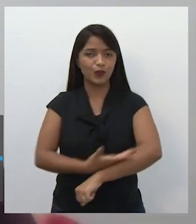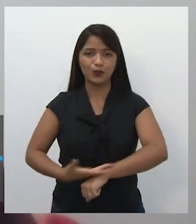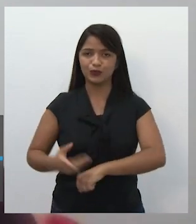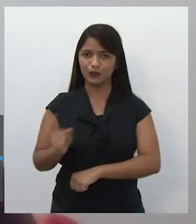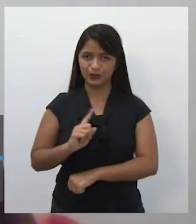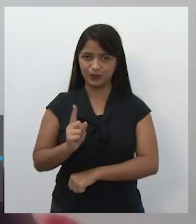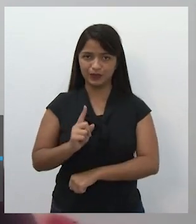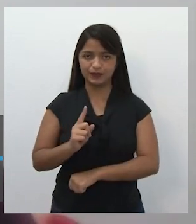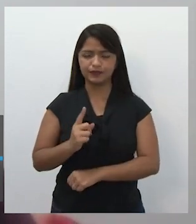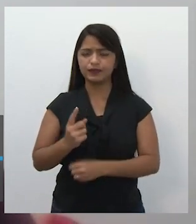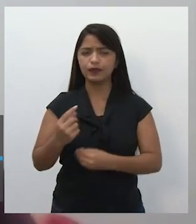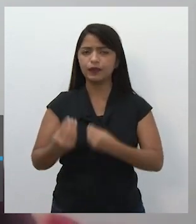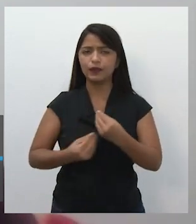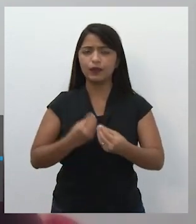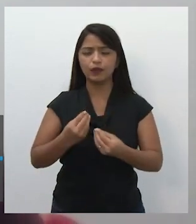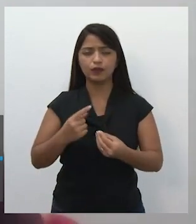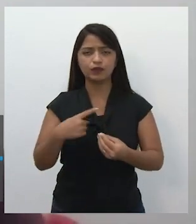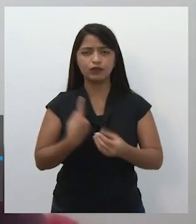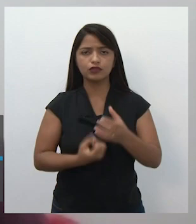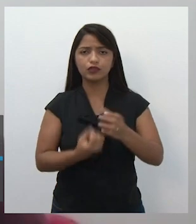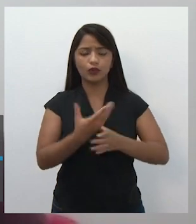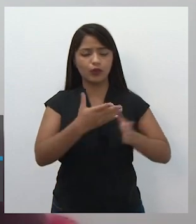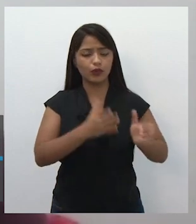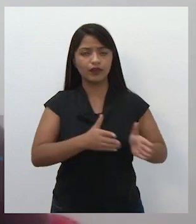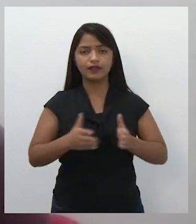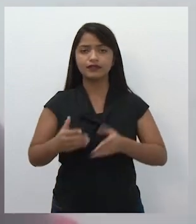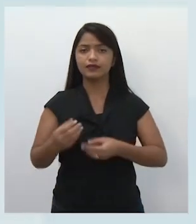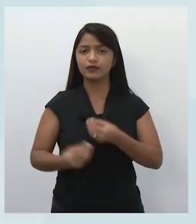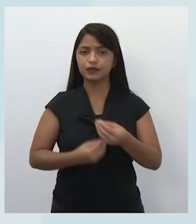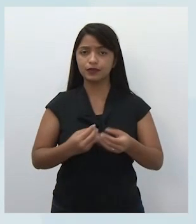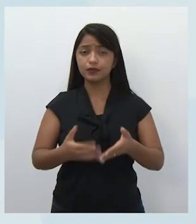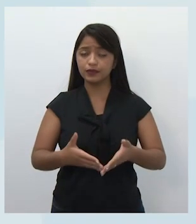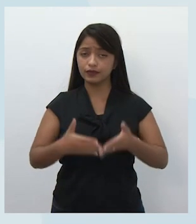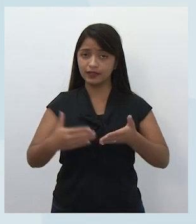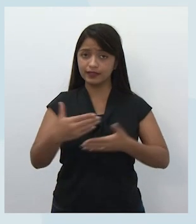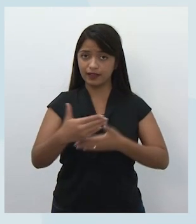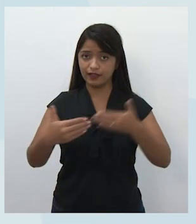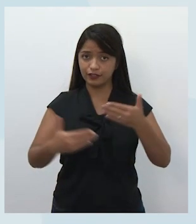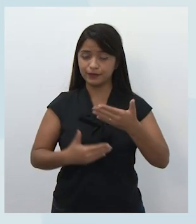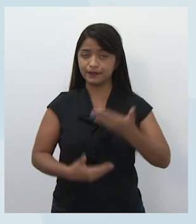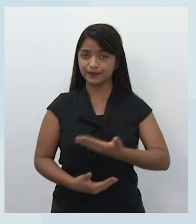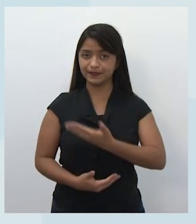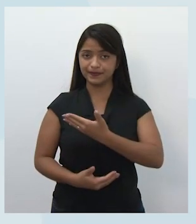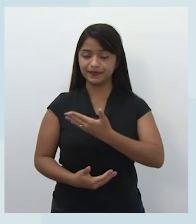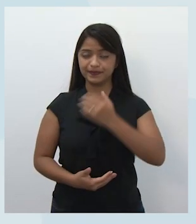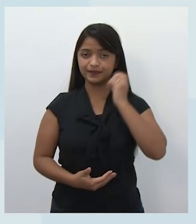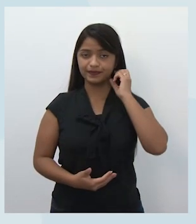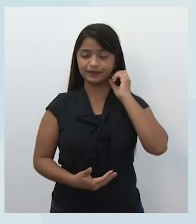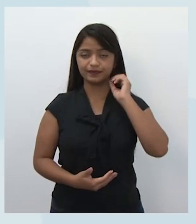essa organização, tá? Eu vou pedir para que passem o próximo slide, por gentileza. No